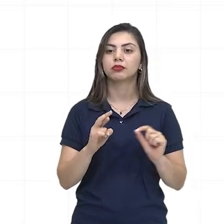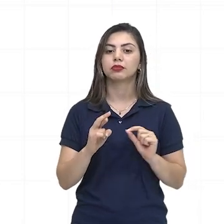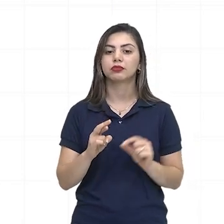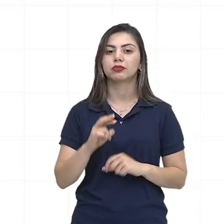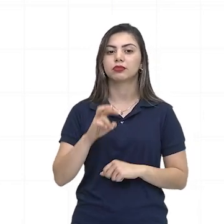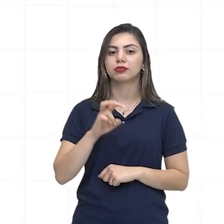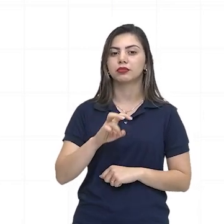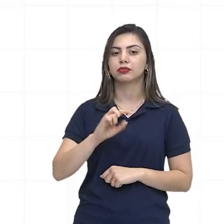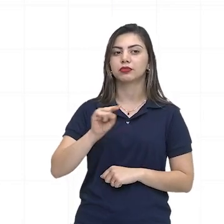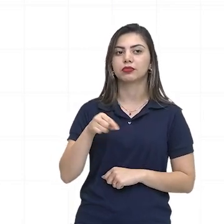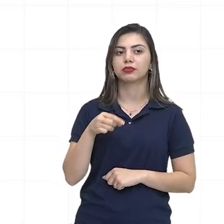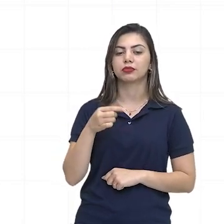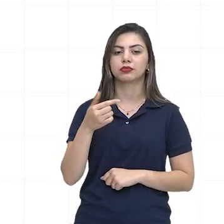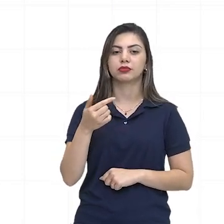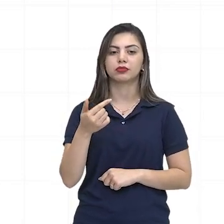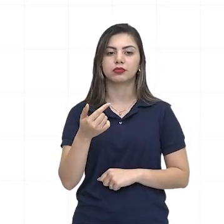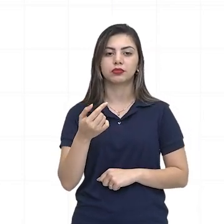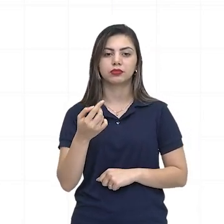2 é igual a